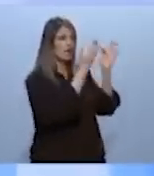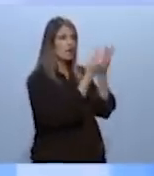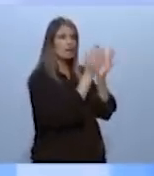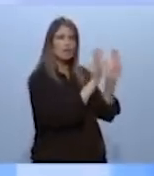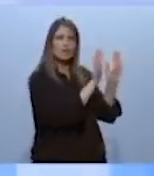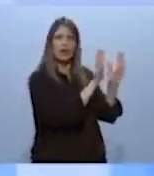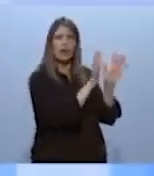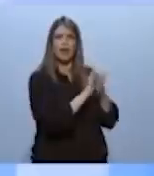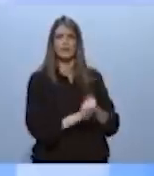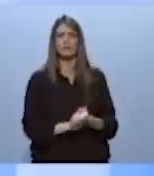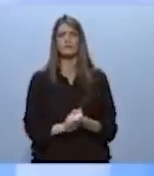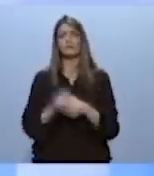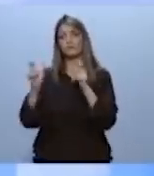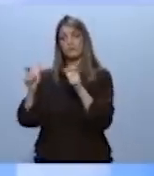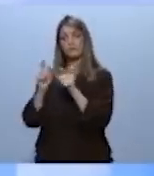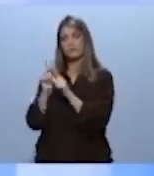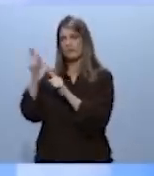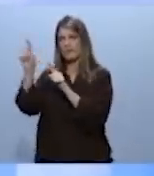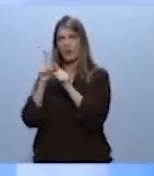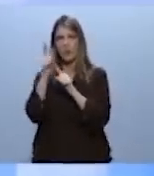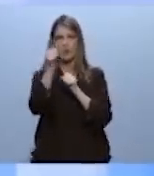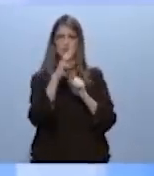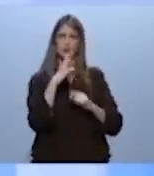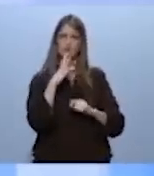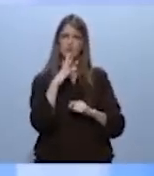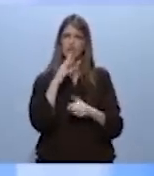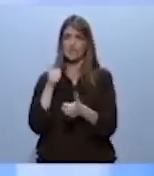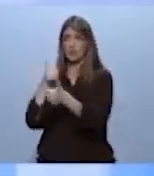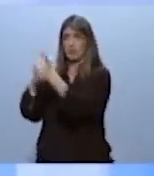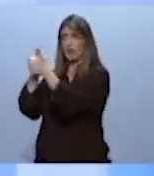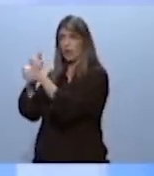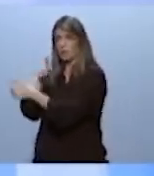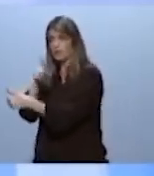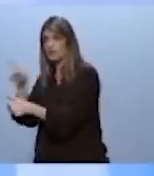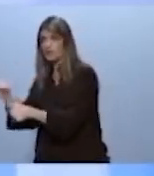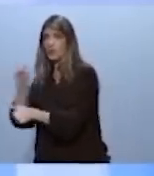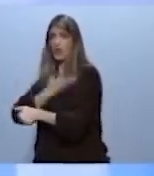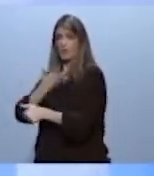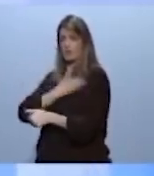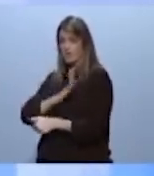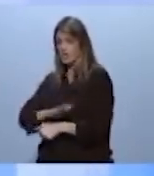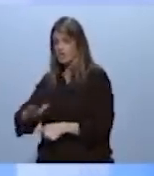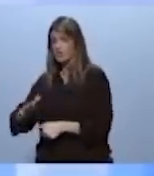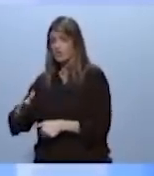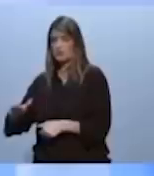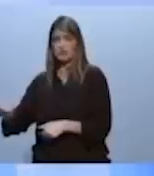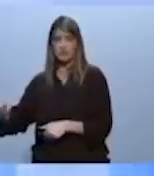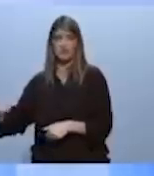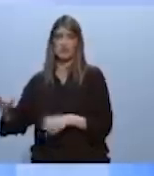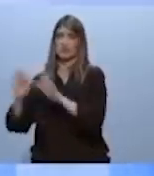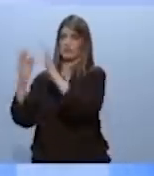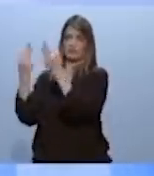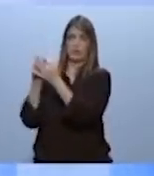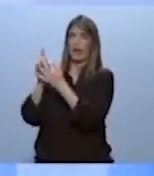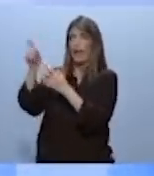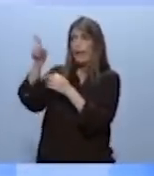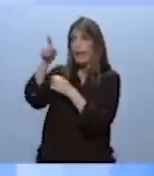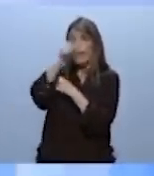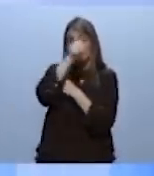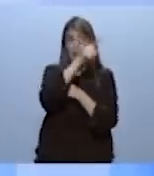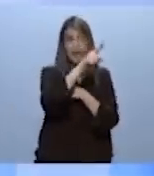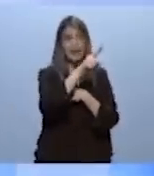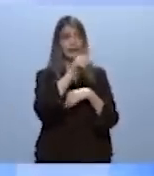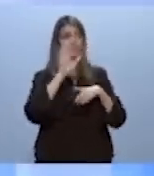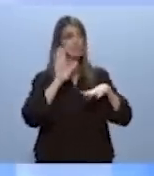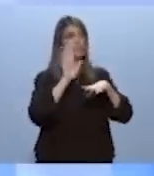preservados é na periferia que ele conhece que ele tá perto dos seus professores os seus amigos de infância dos seus familiares é lá que o equipamento social